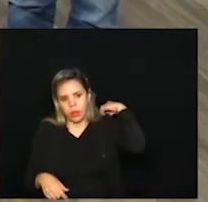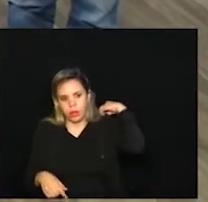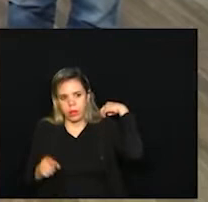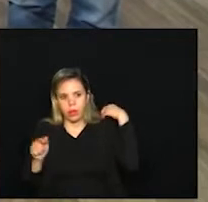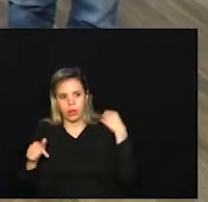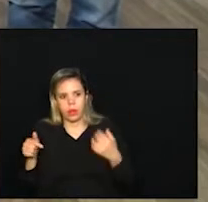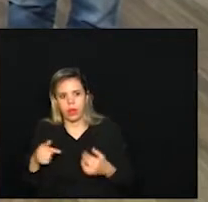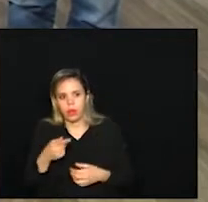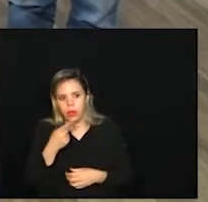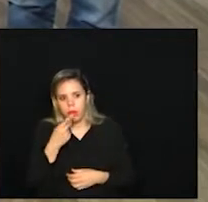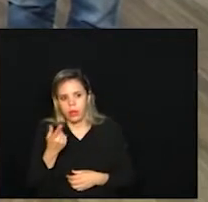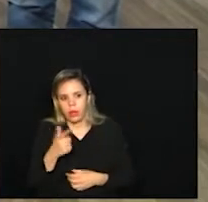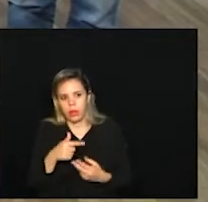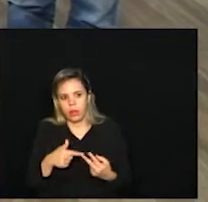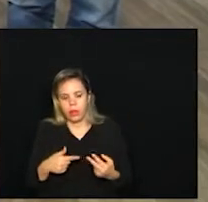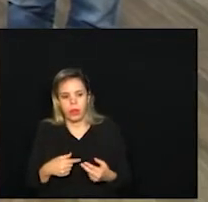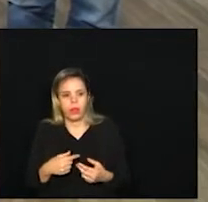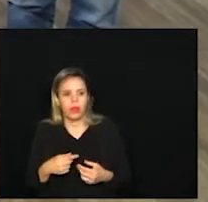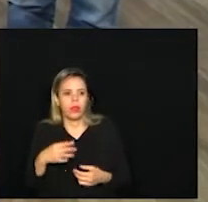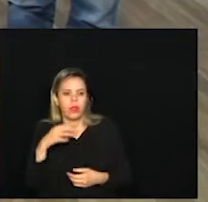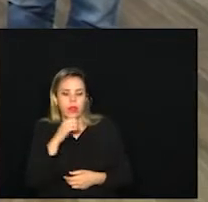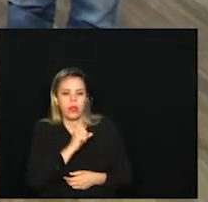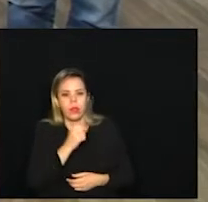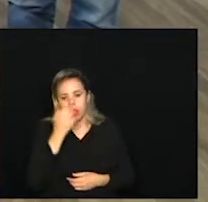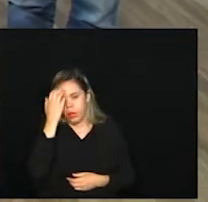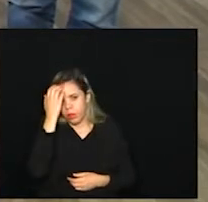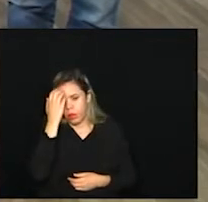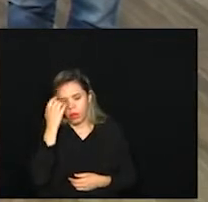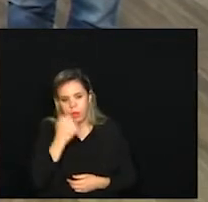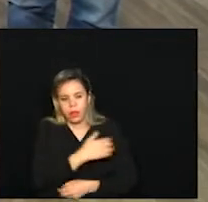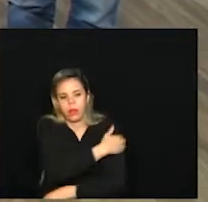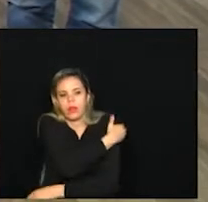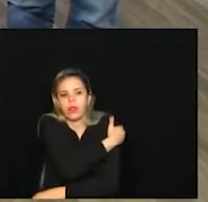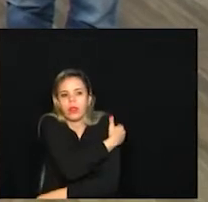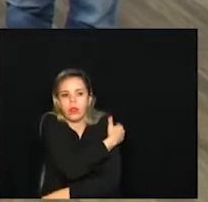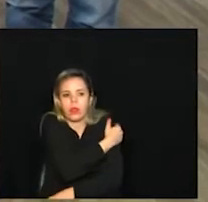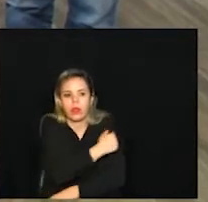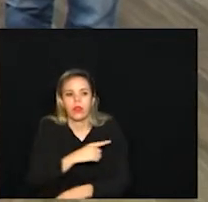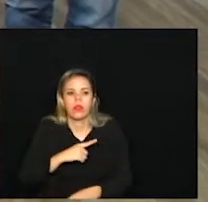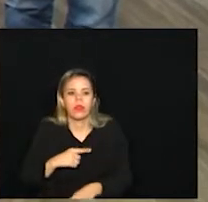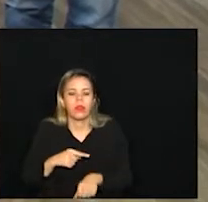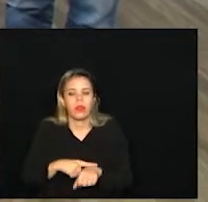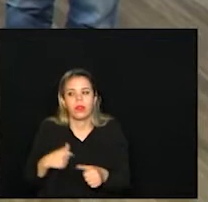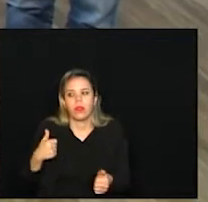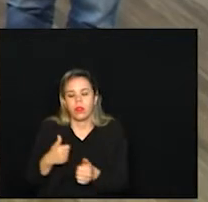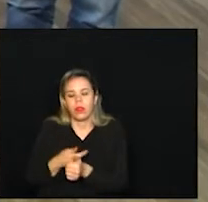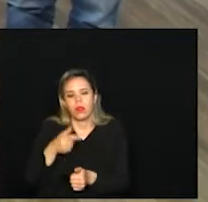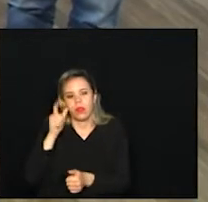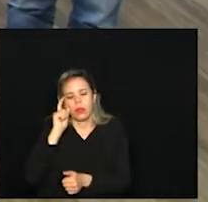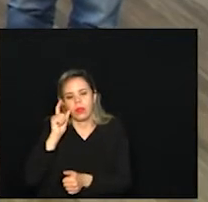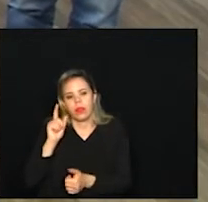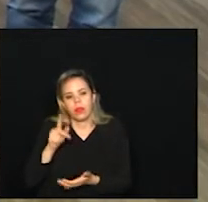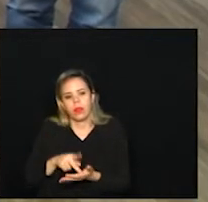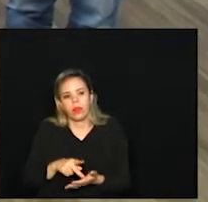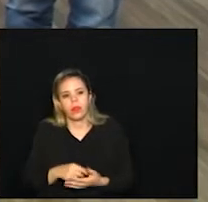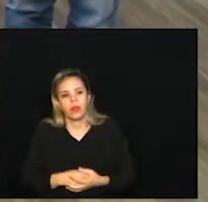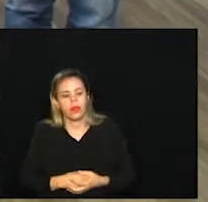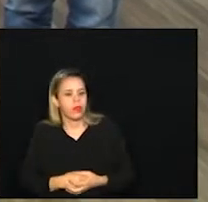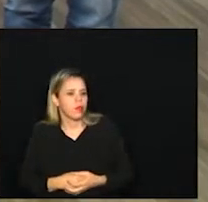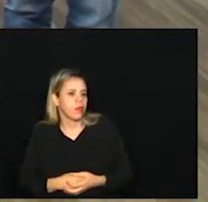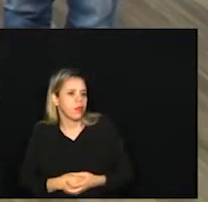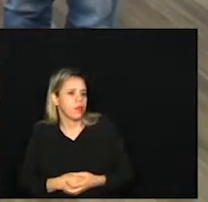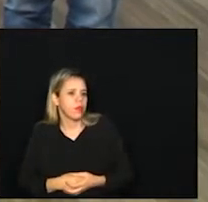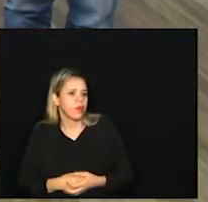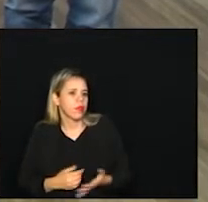presença do Senhor aqui de falar de um outro assunto um pouco rápido porque a gente teve recentemente ontem na verdade e aí